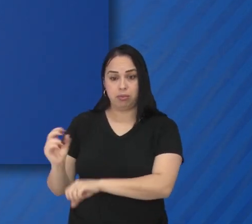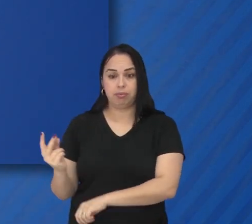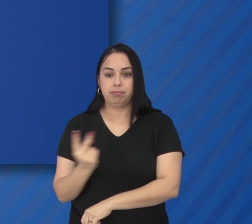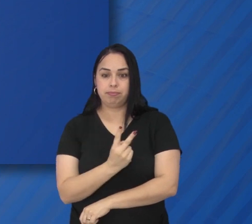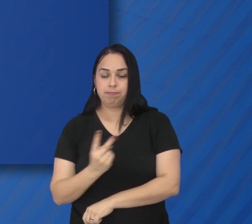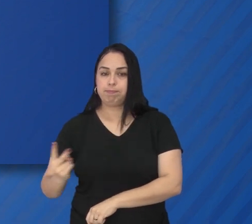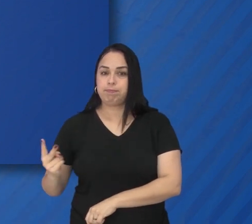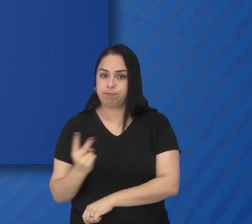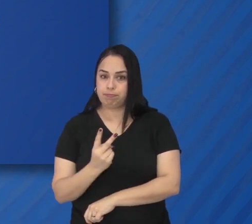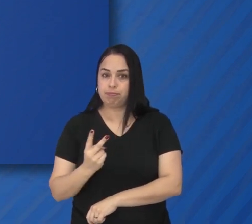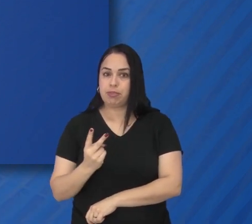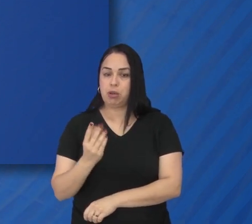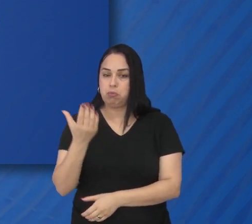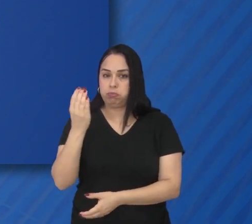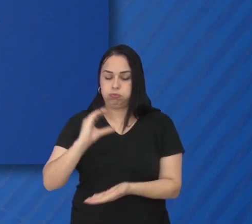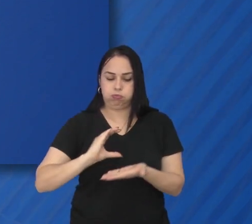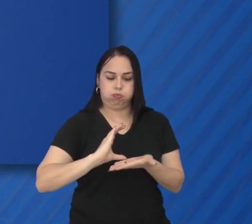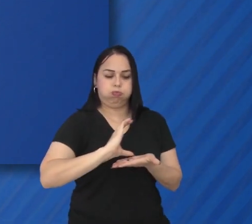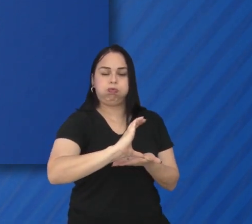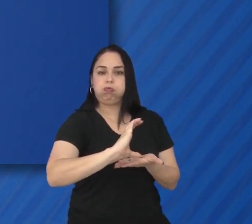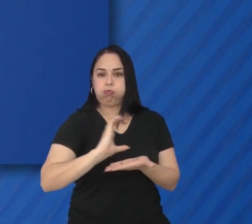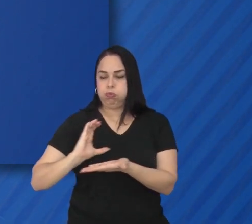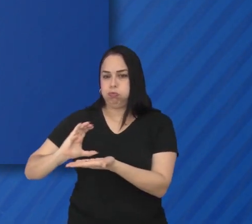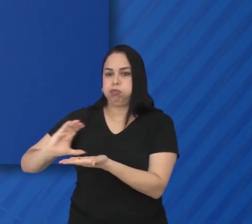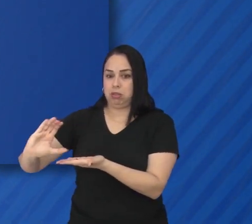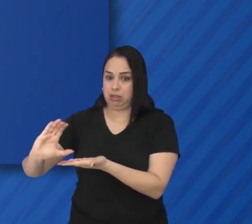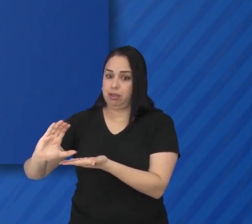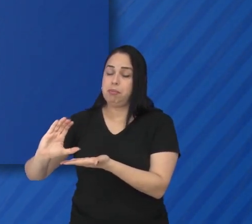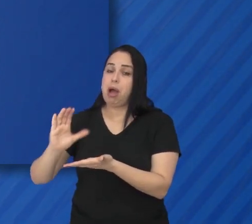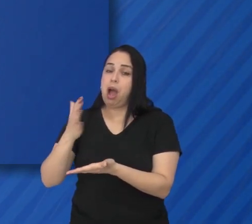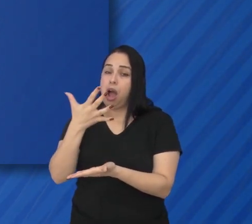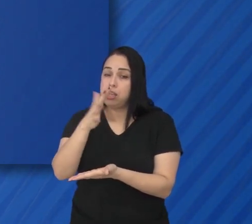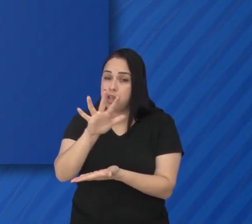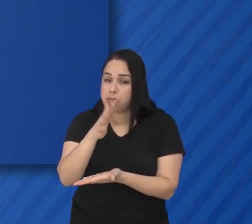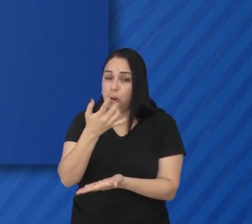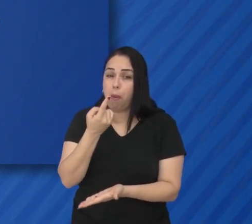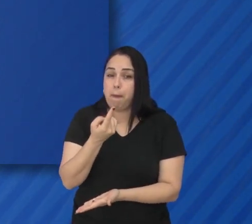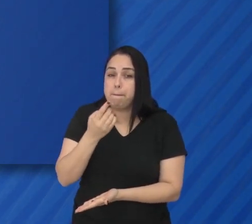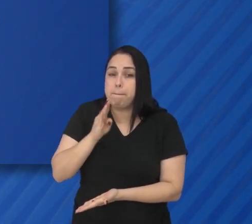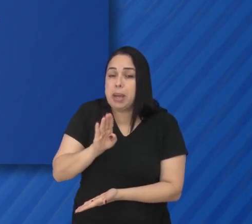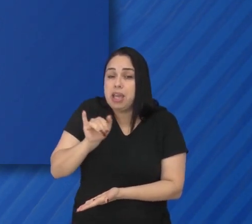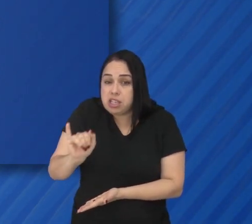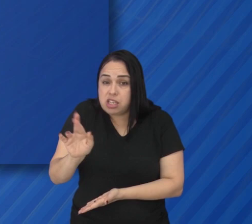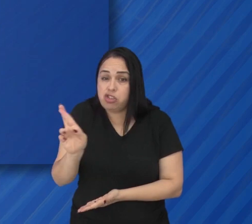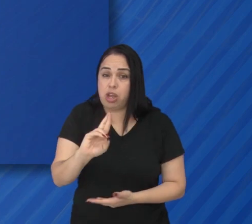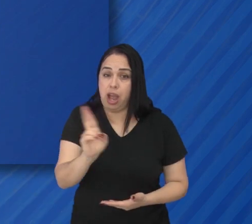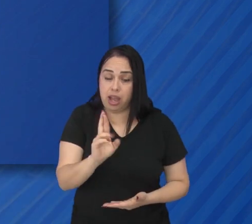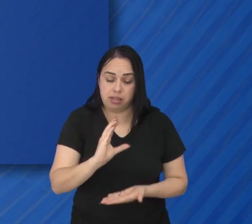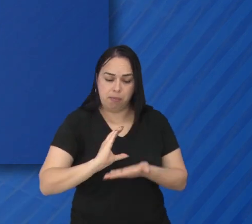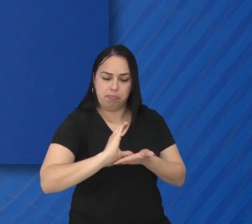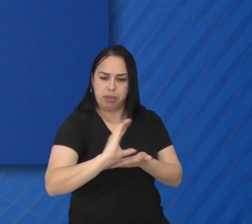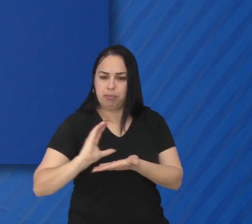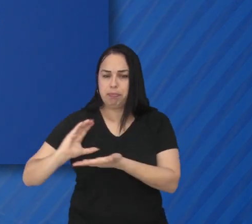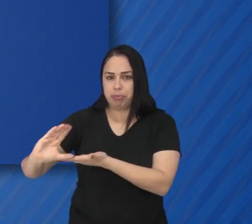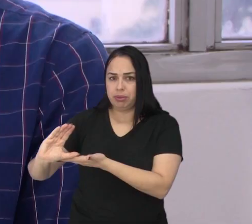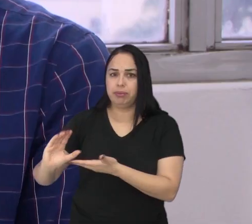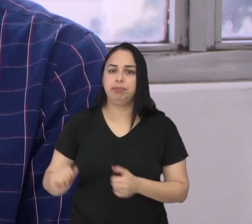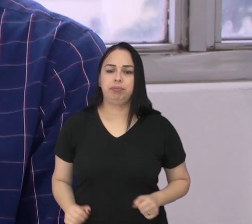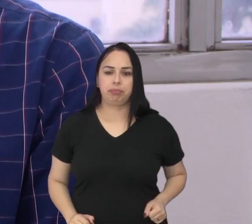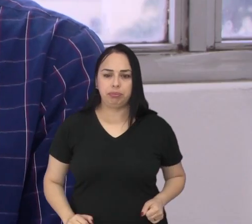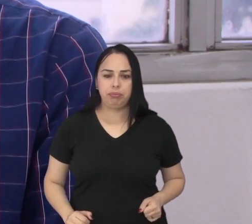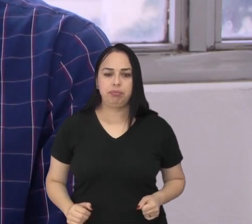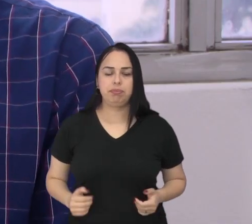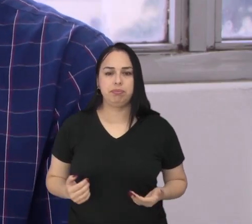Educação devem receber a maior parcela das verbas, com aproximadamente 1 bilhão de reais cada uma.